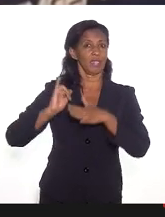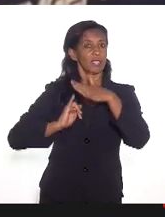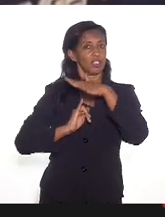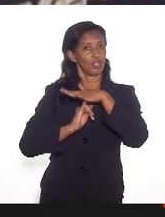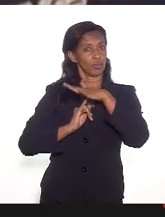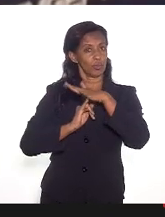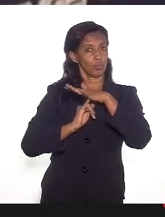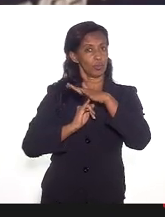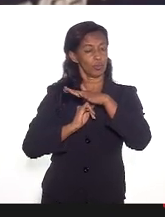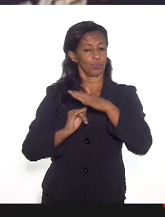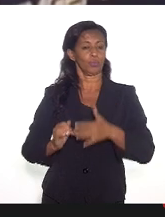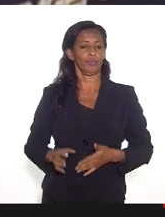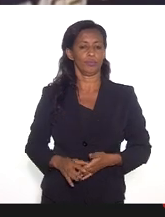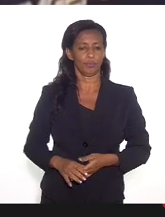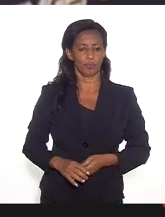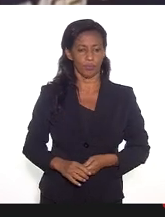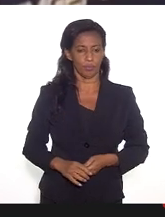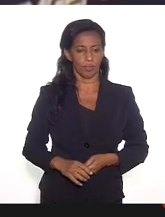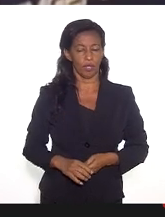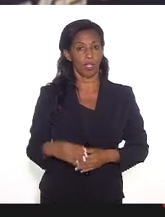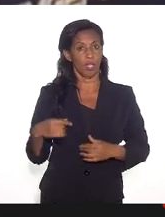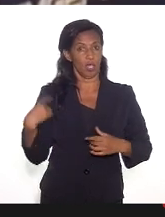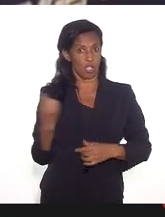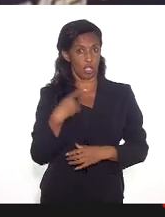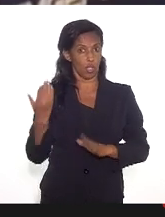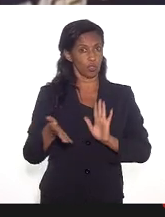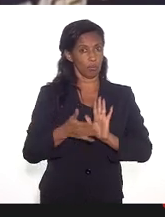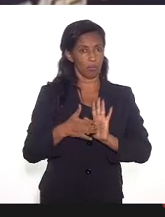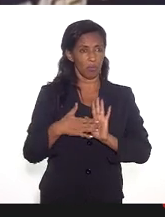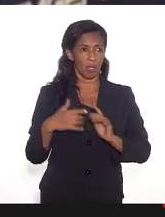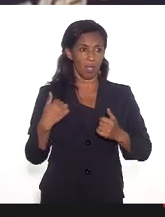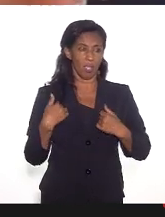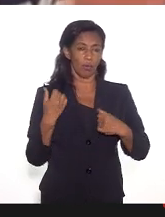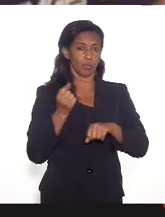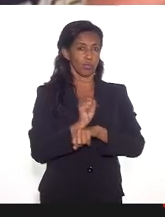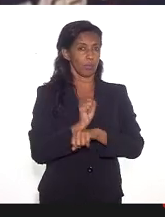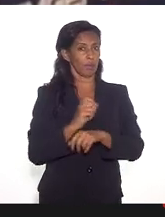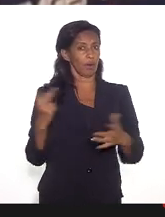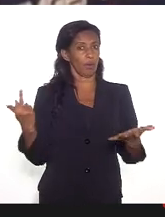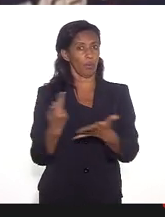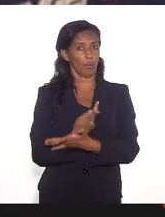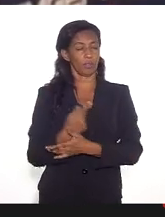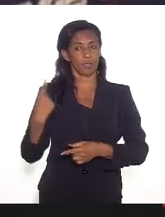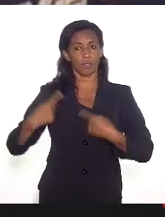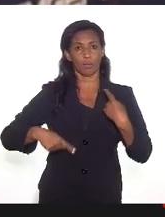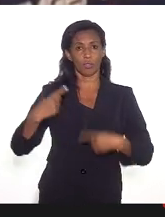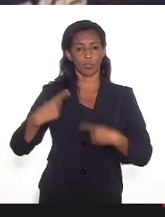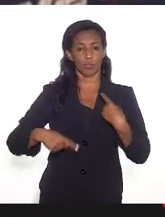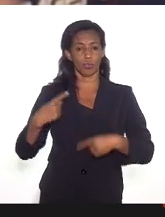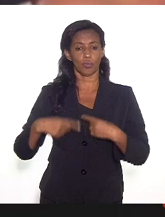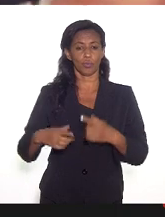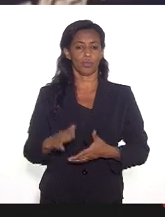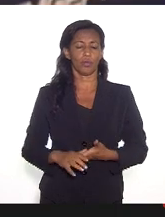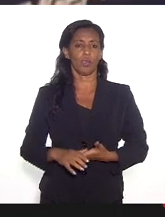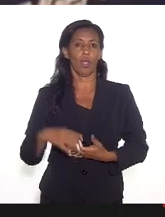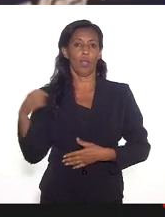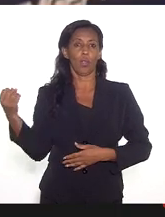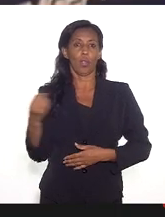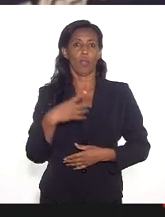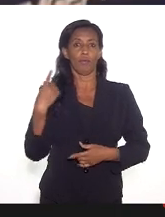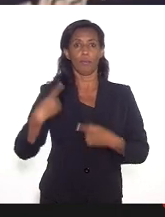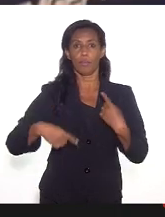de governança que nós estamos propondo. E espero que isso ocorra, por exemplo, com as discussões para a nova